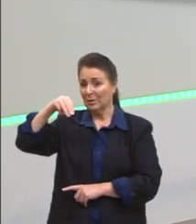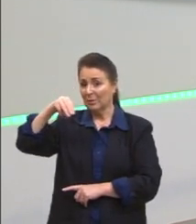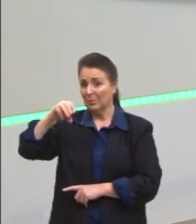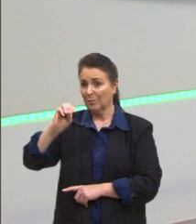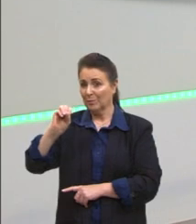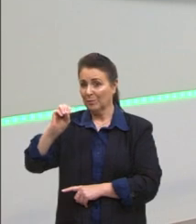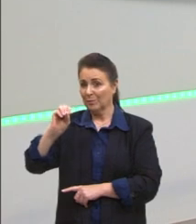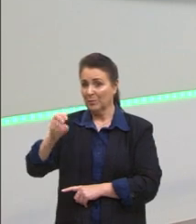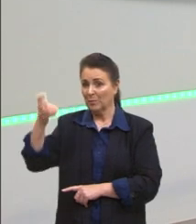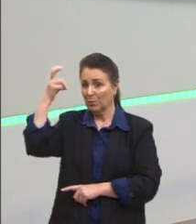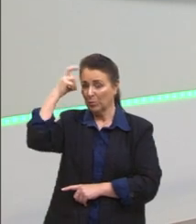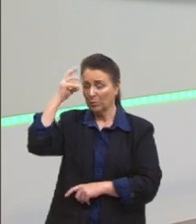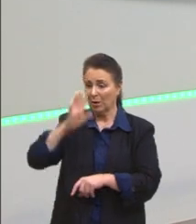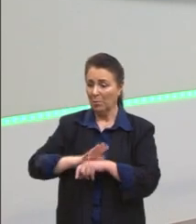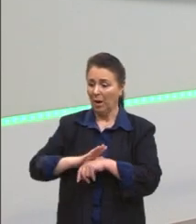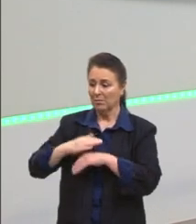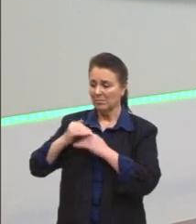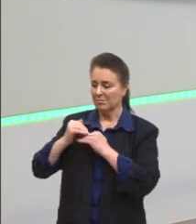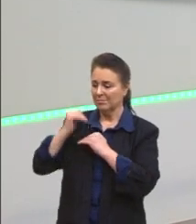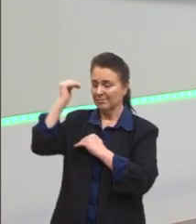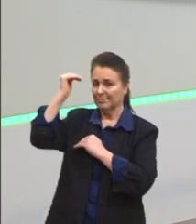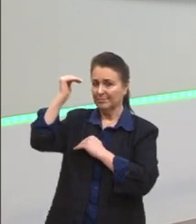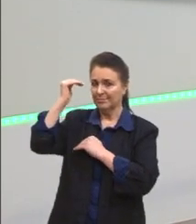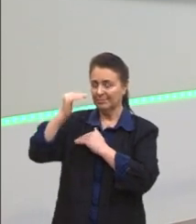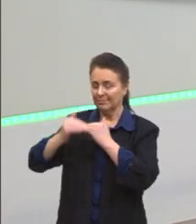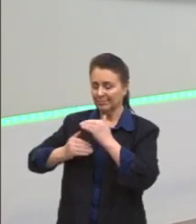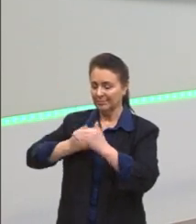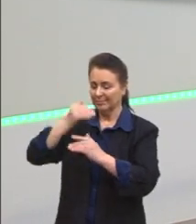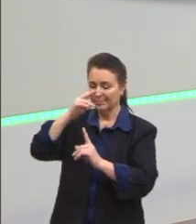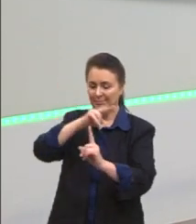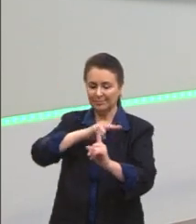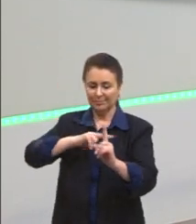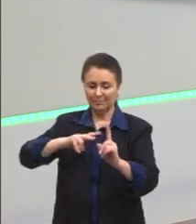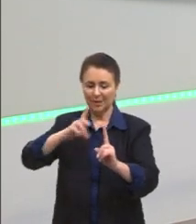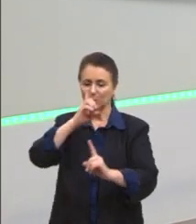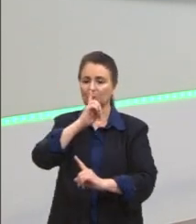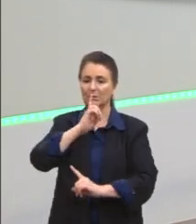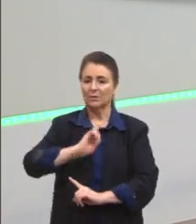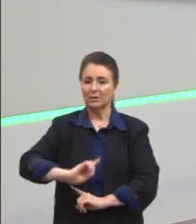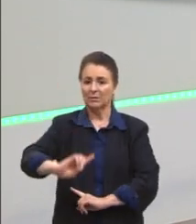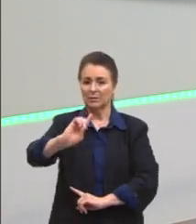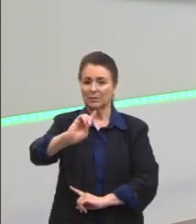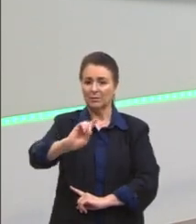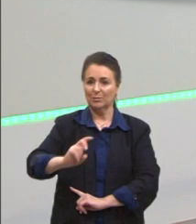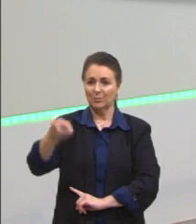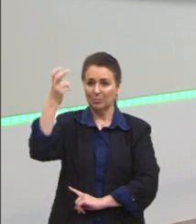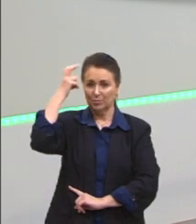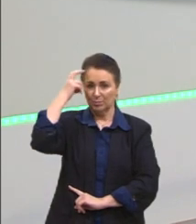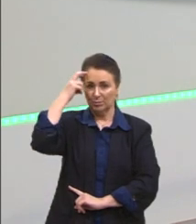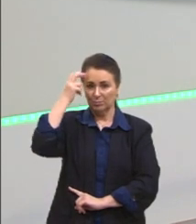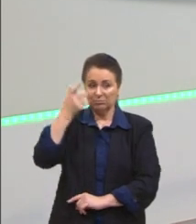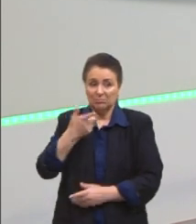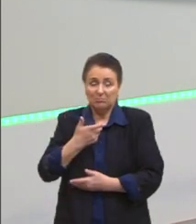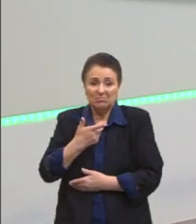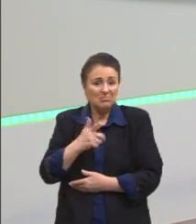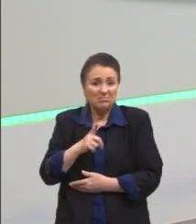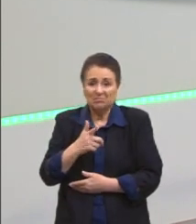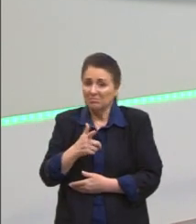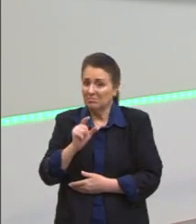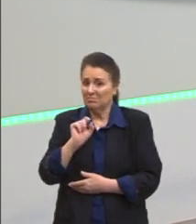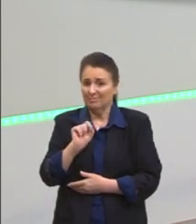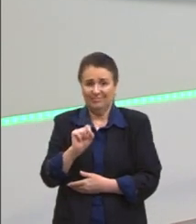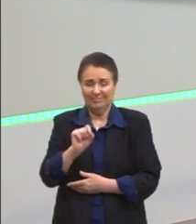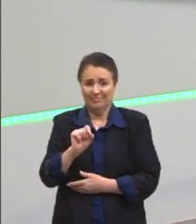avançada mais evoluída dentro daquela perspectiva do Darwinismo cultural né isso não existe essa essa